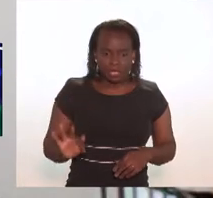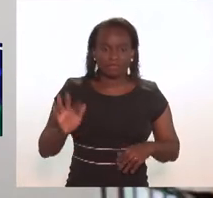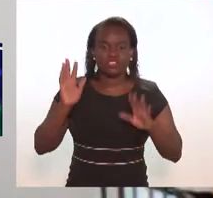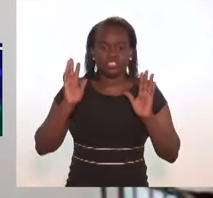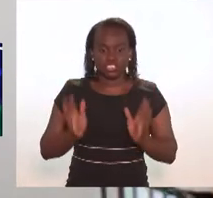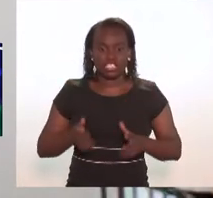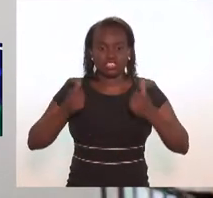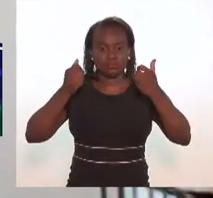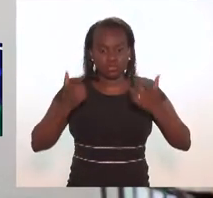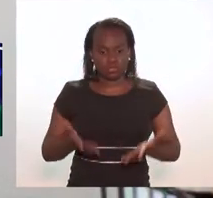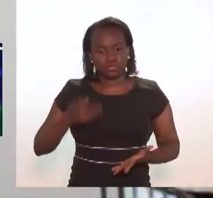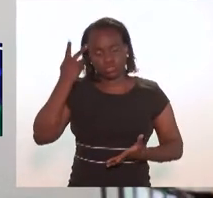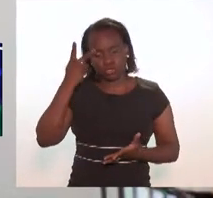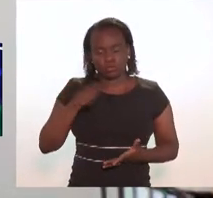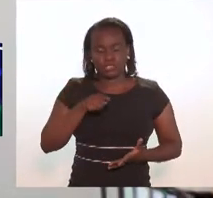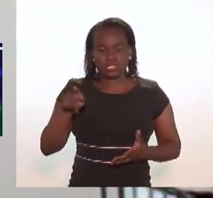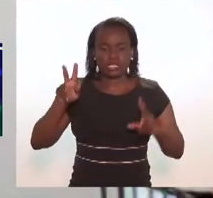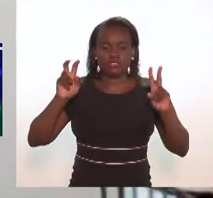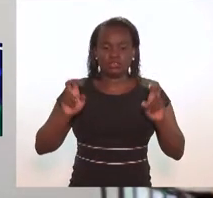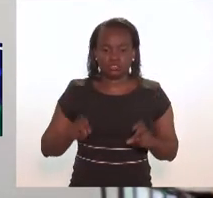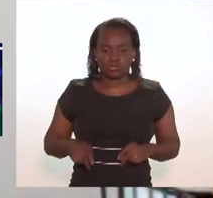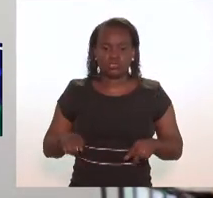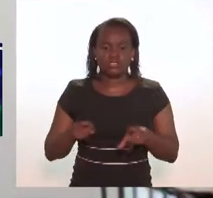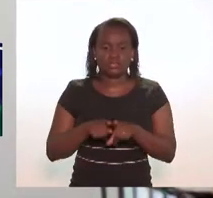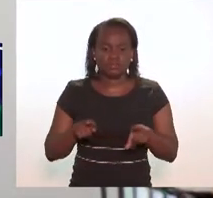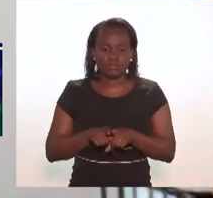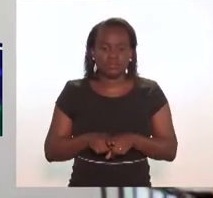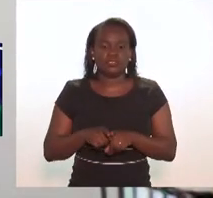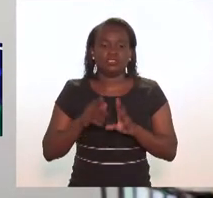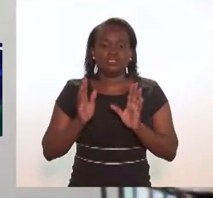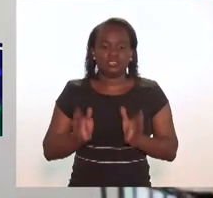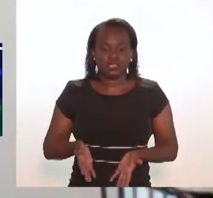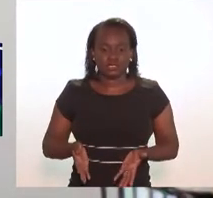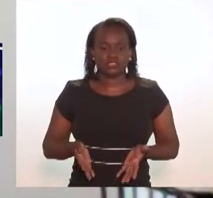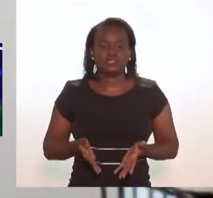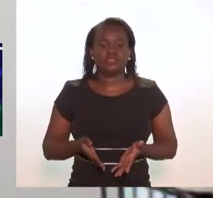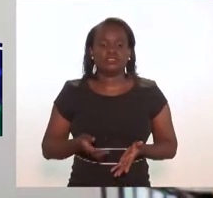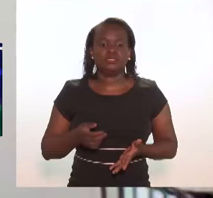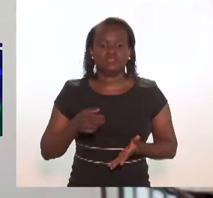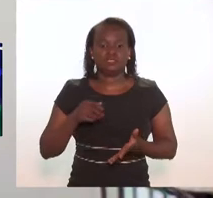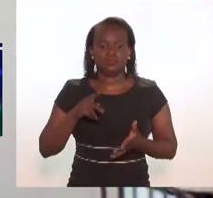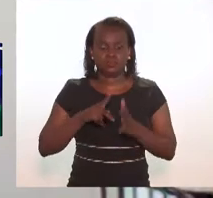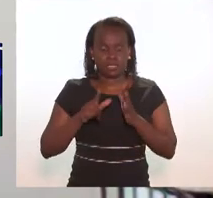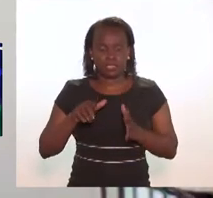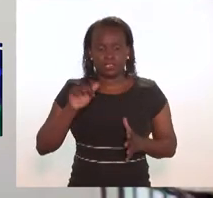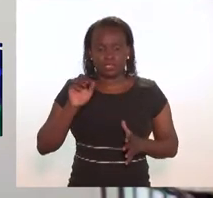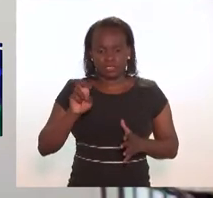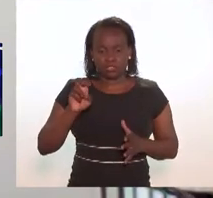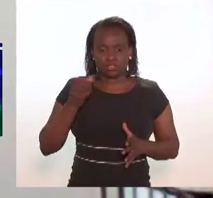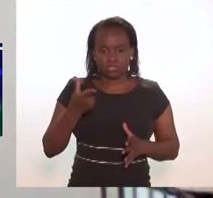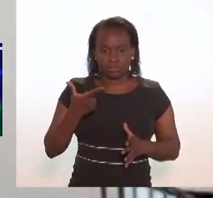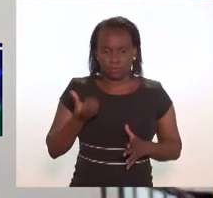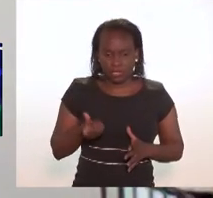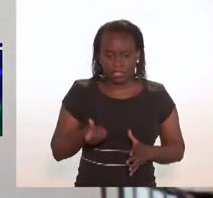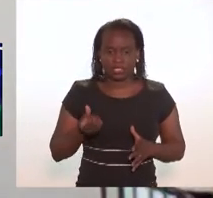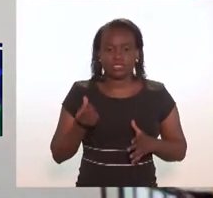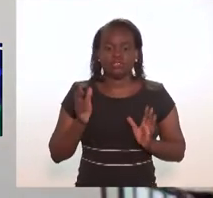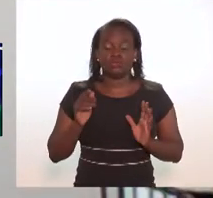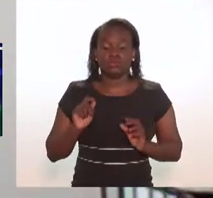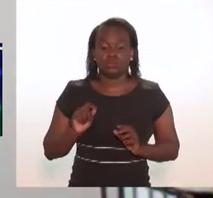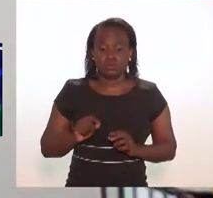se manifestou sobre isso na ADPF 467, na ADPF 526, por exemplo, onde